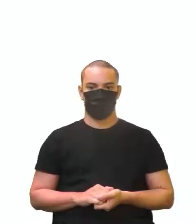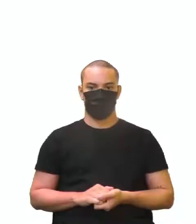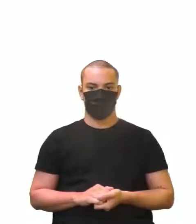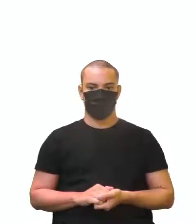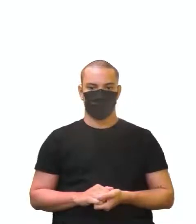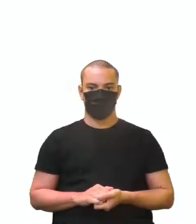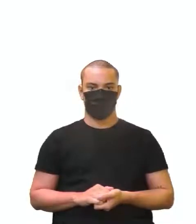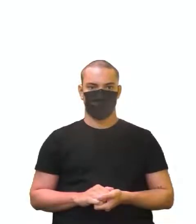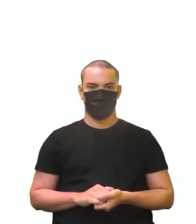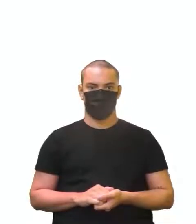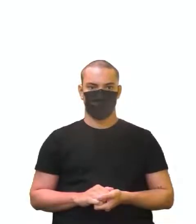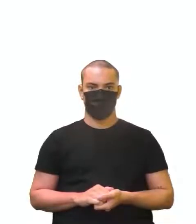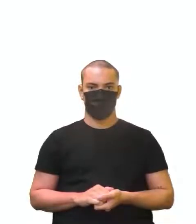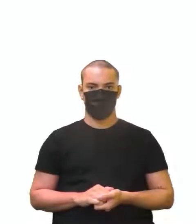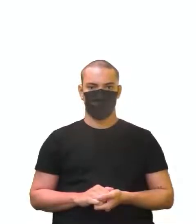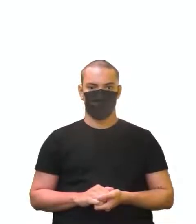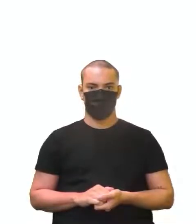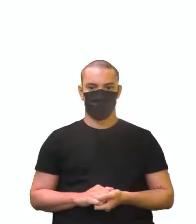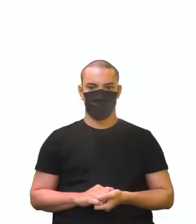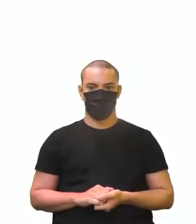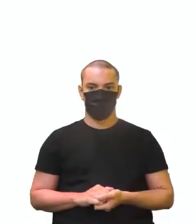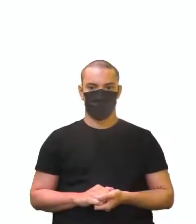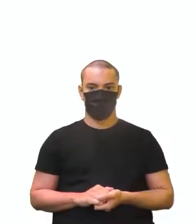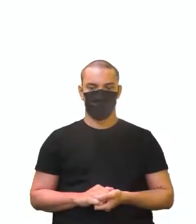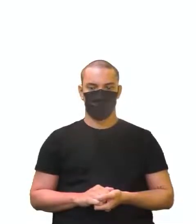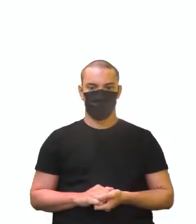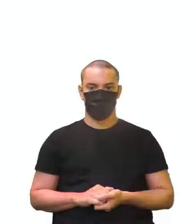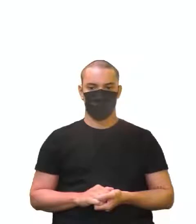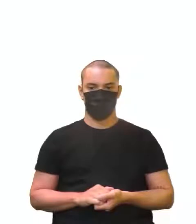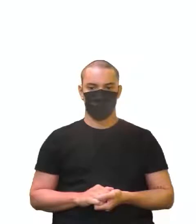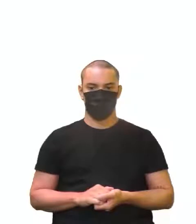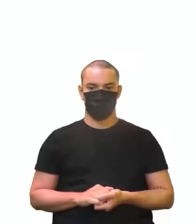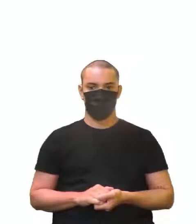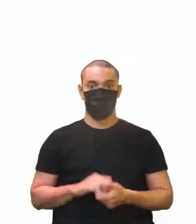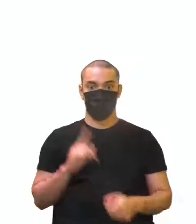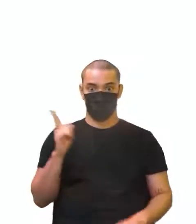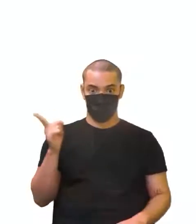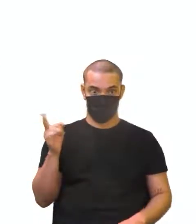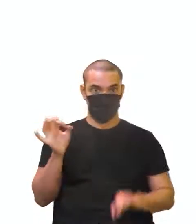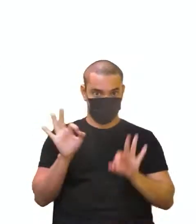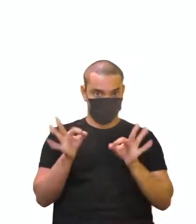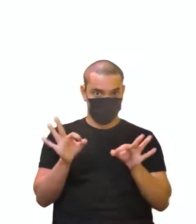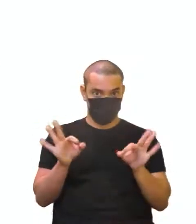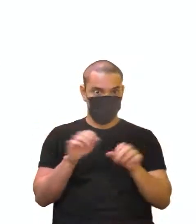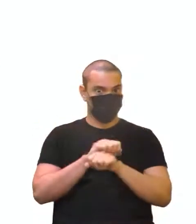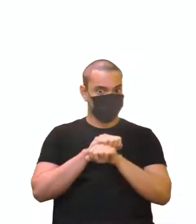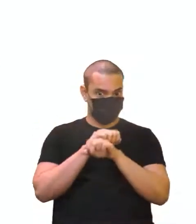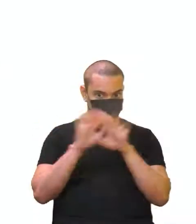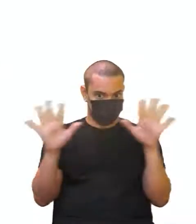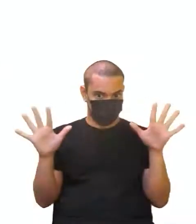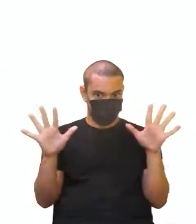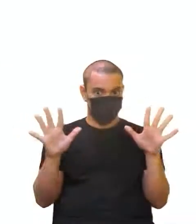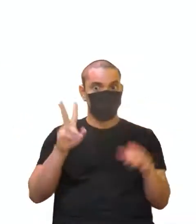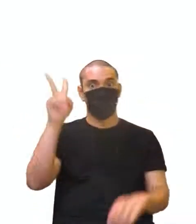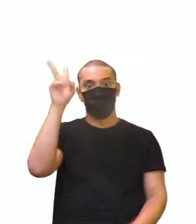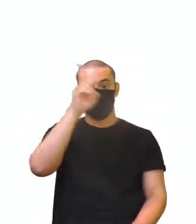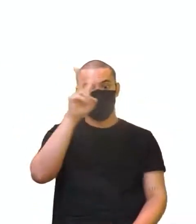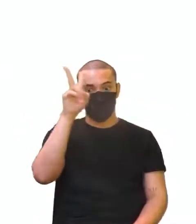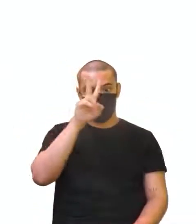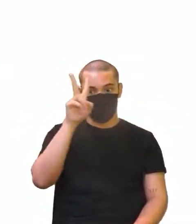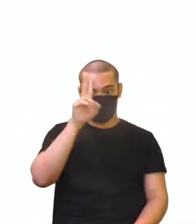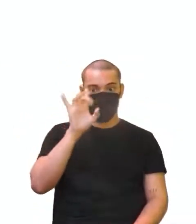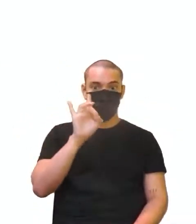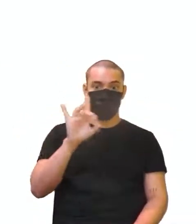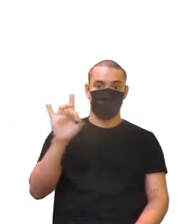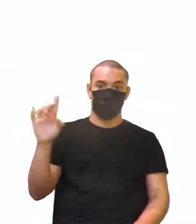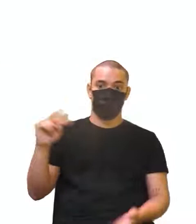frente. E o azinho com outro azinho, vai ficar azinho. Lembrando que cada um desses, né,